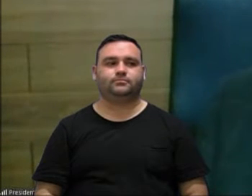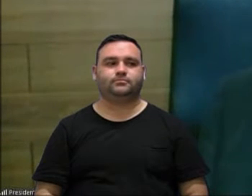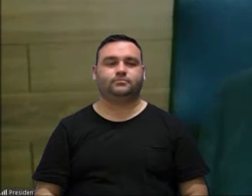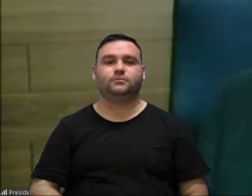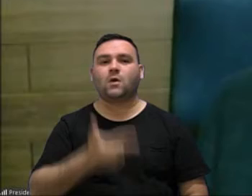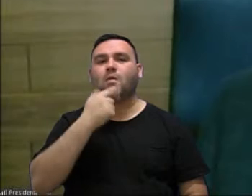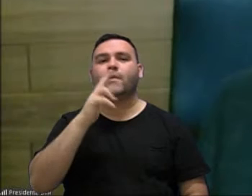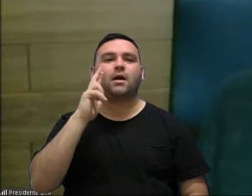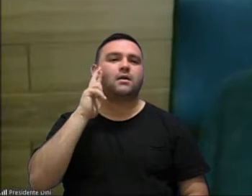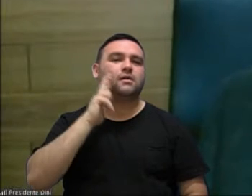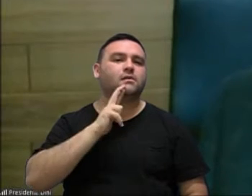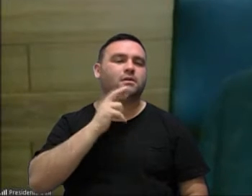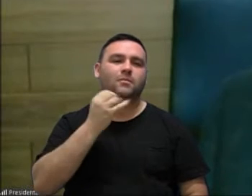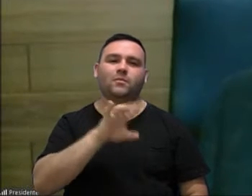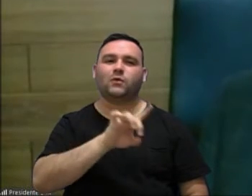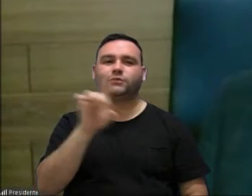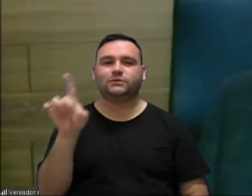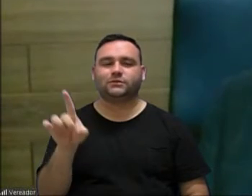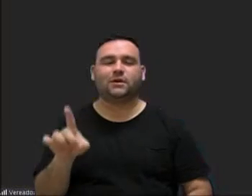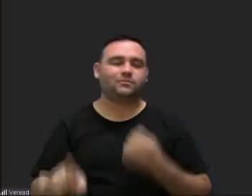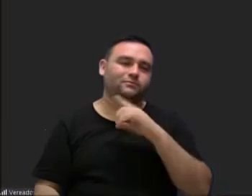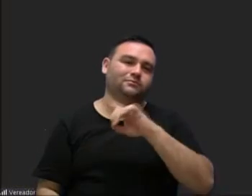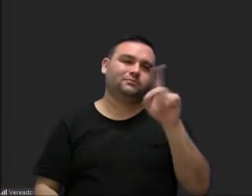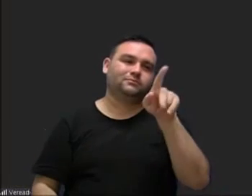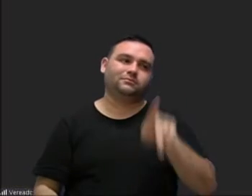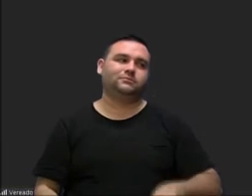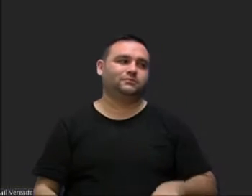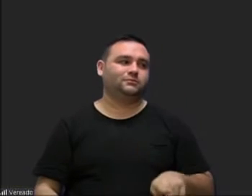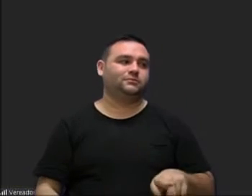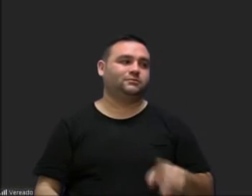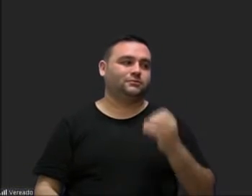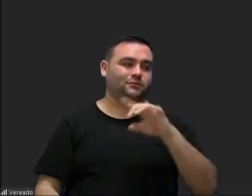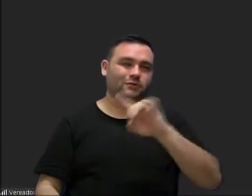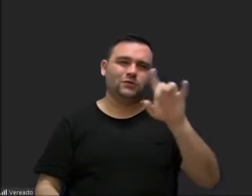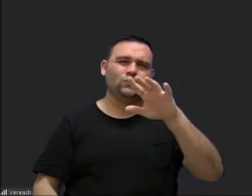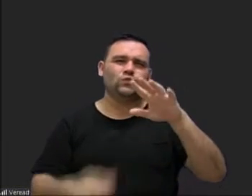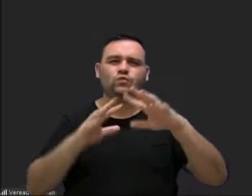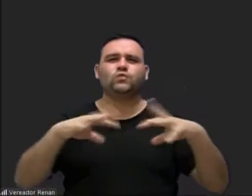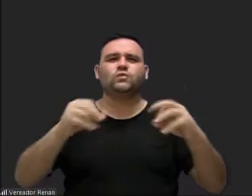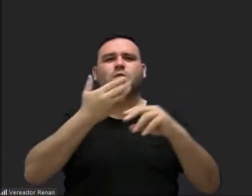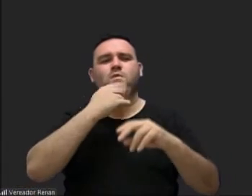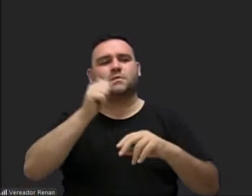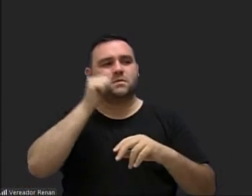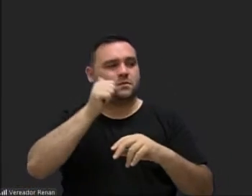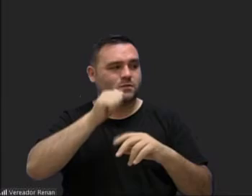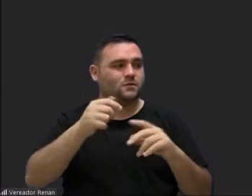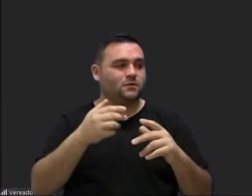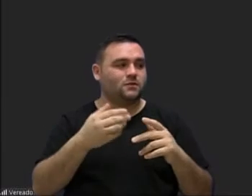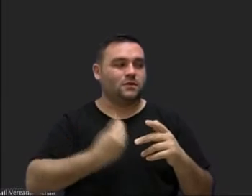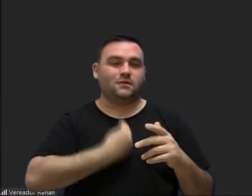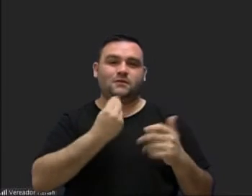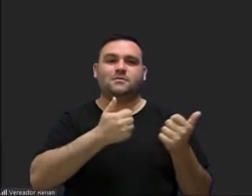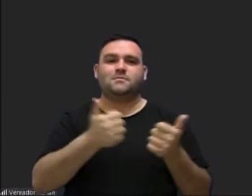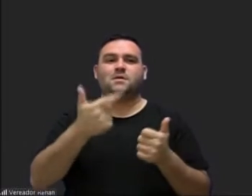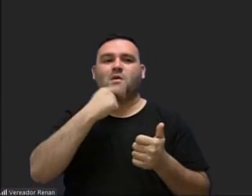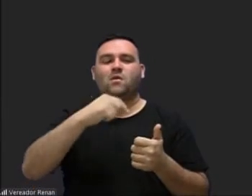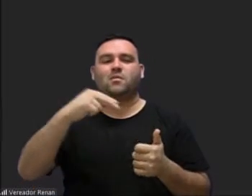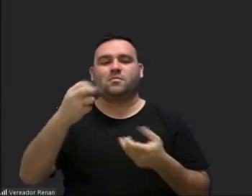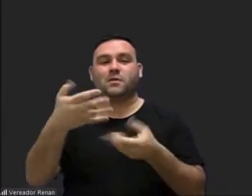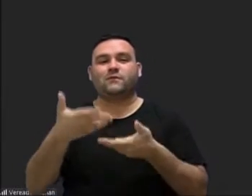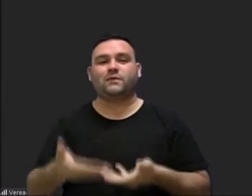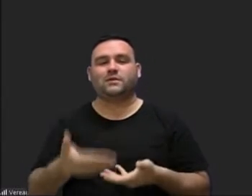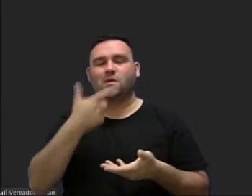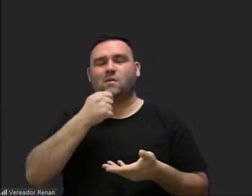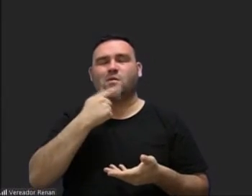Renan Santos bom dia Renan bom dia presidente bom dia a todos desde a boa vida para Anselmo Bastos